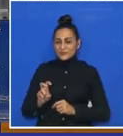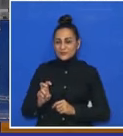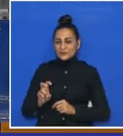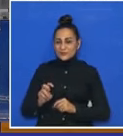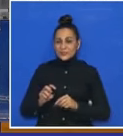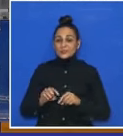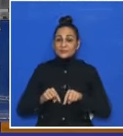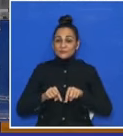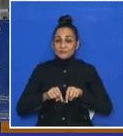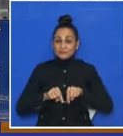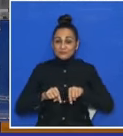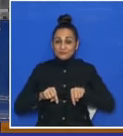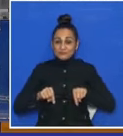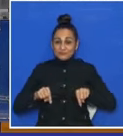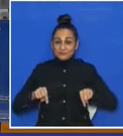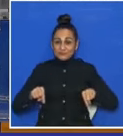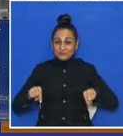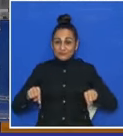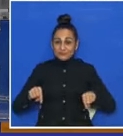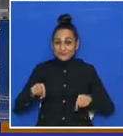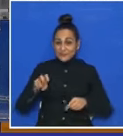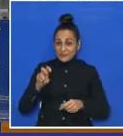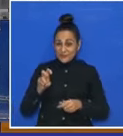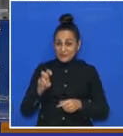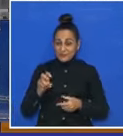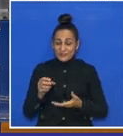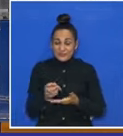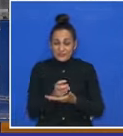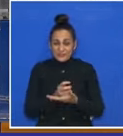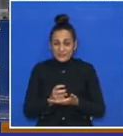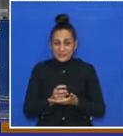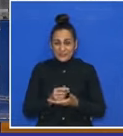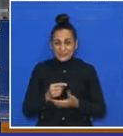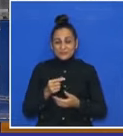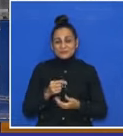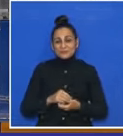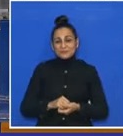45. Temos aqui as 5 dezenas da Quina. Vamos conferir.